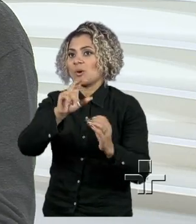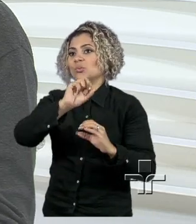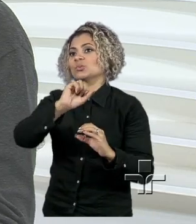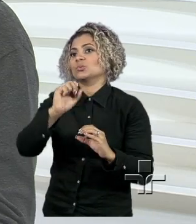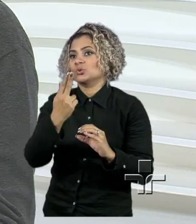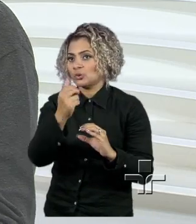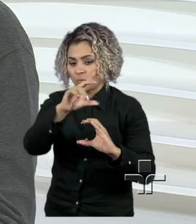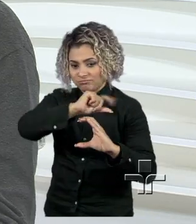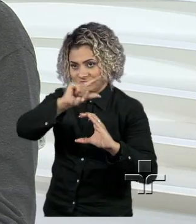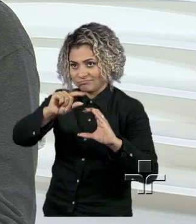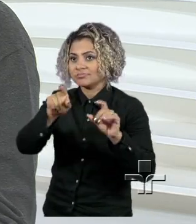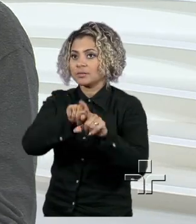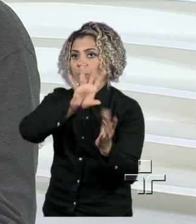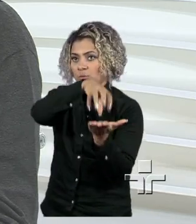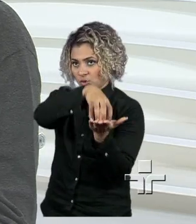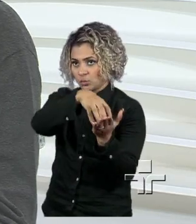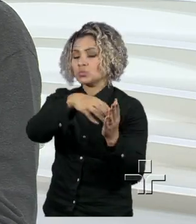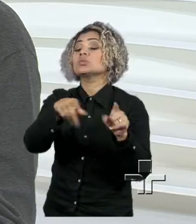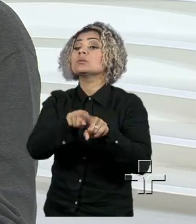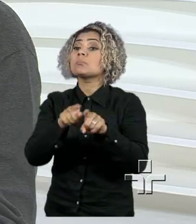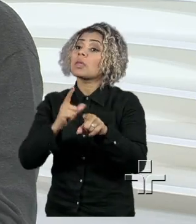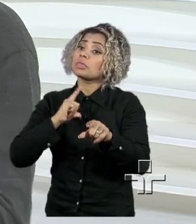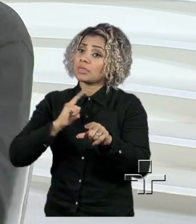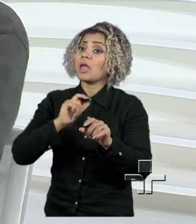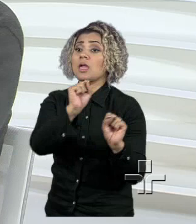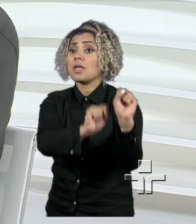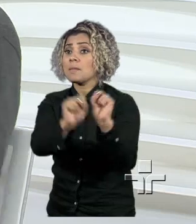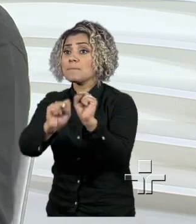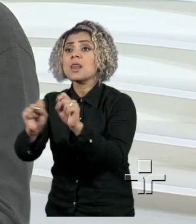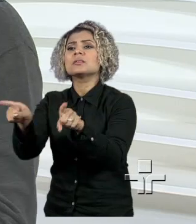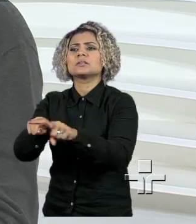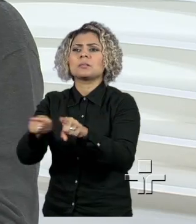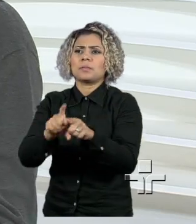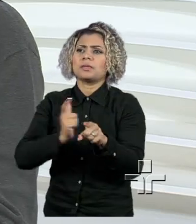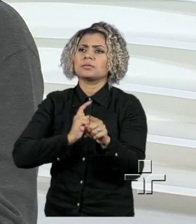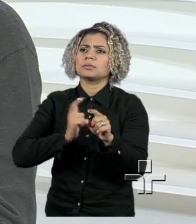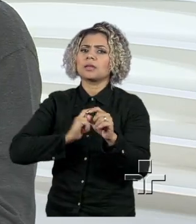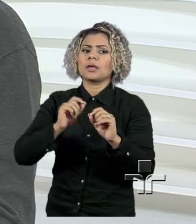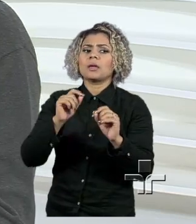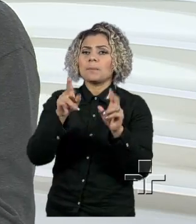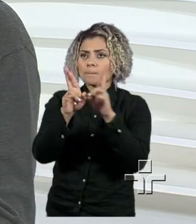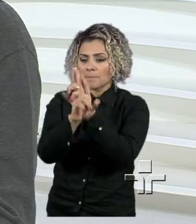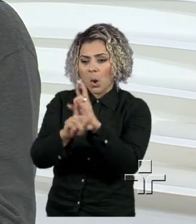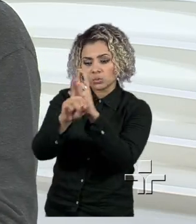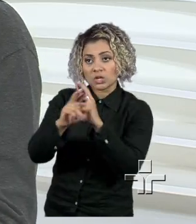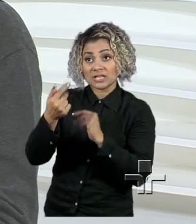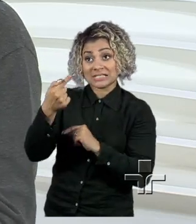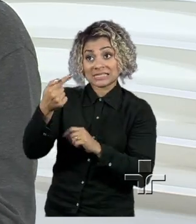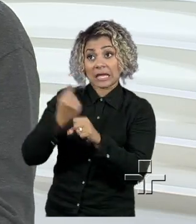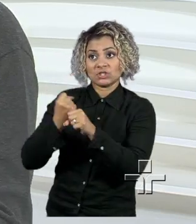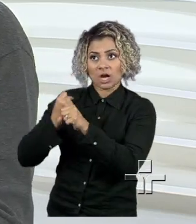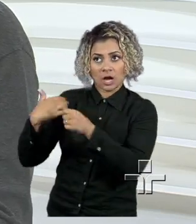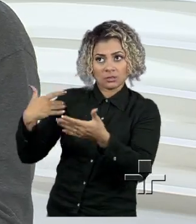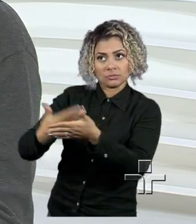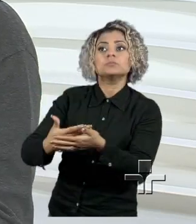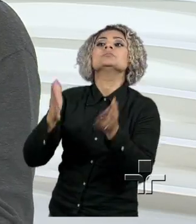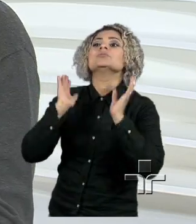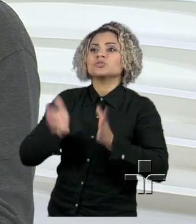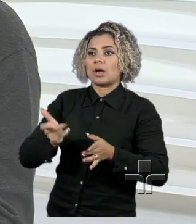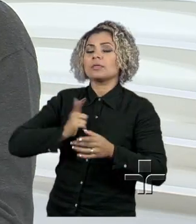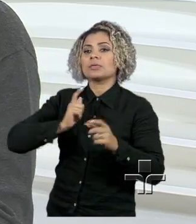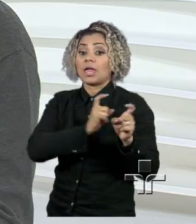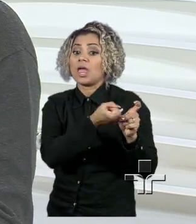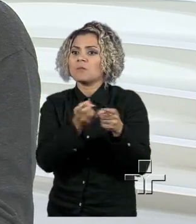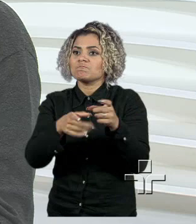Então, eu tenho executivos muito bons, né? Hoje nós somos uma empresa auditada já há 7 anos por uma das Big Four. Eu tenho